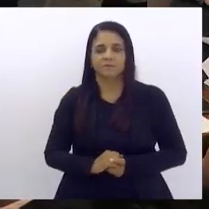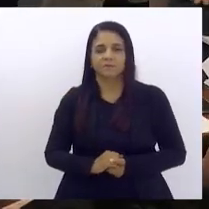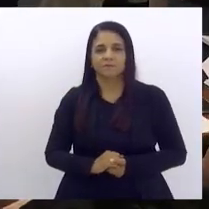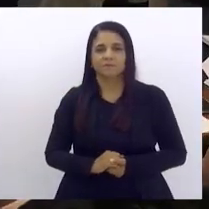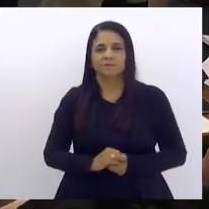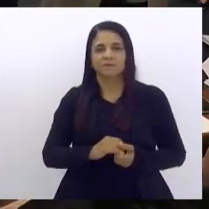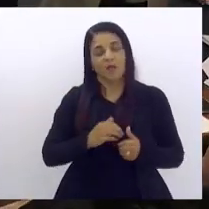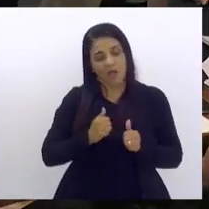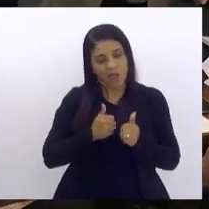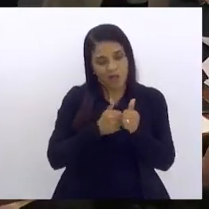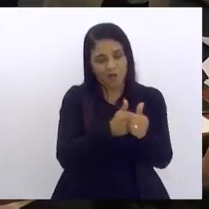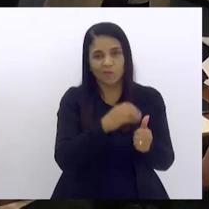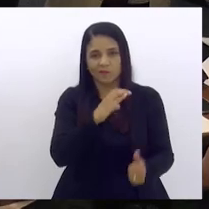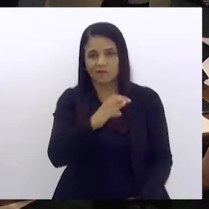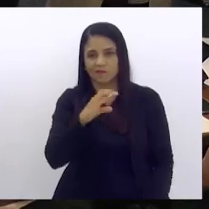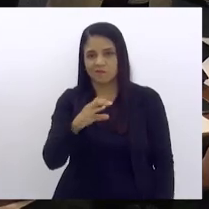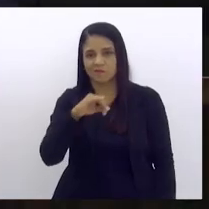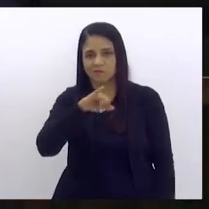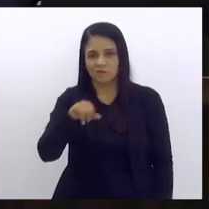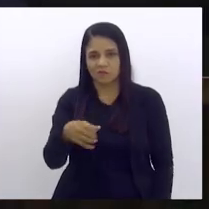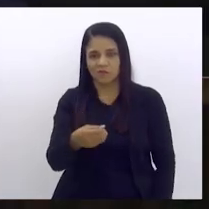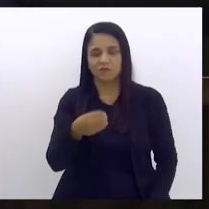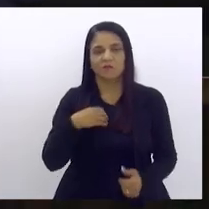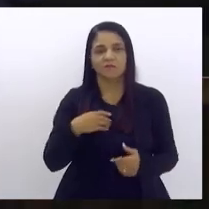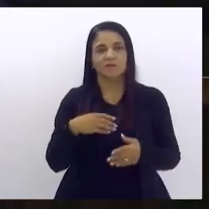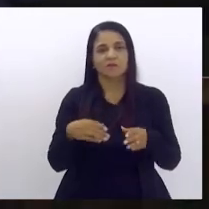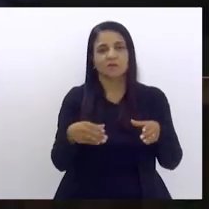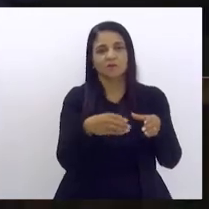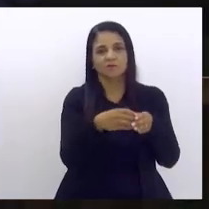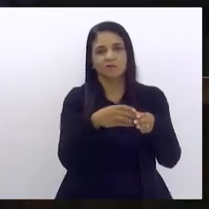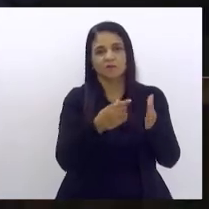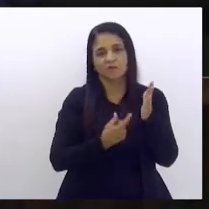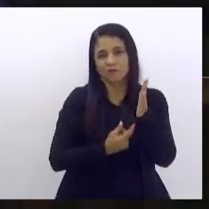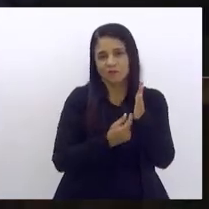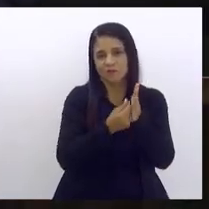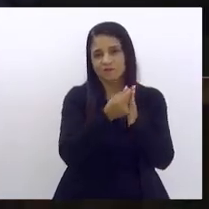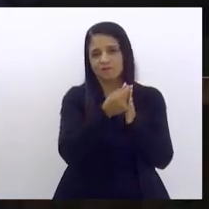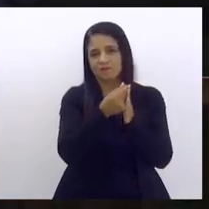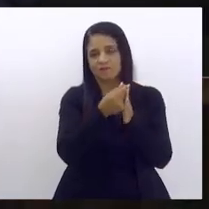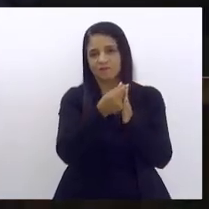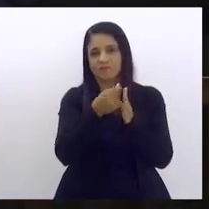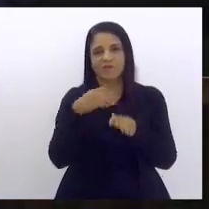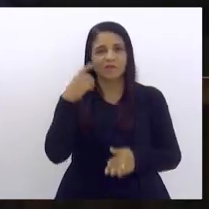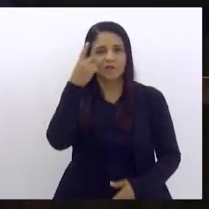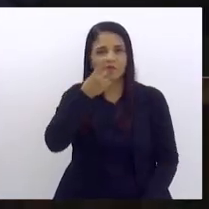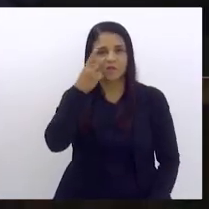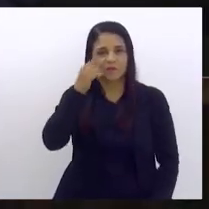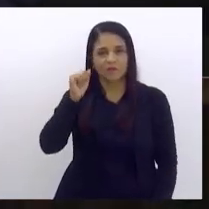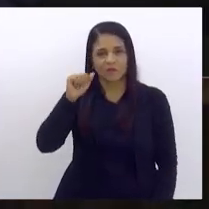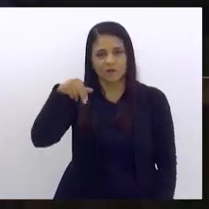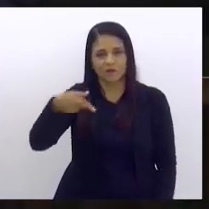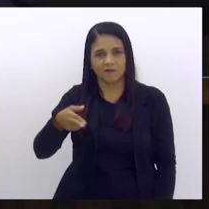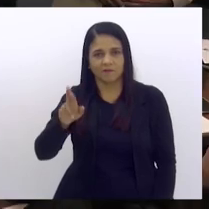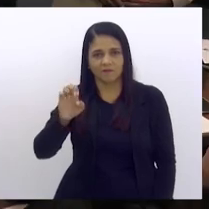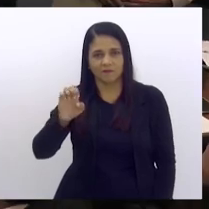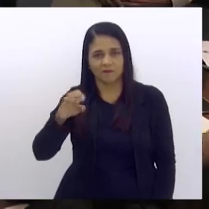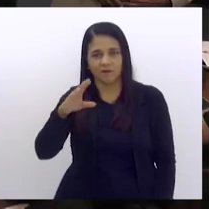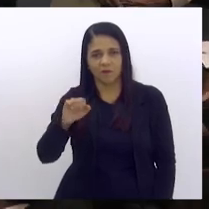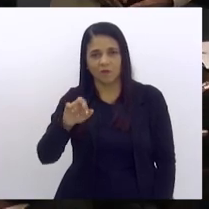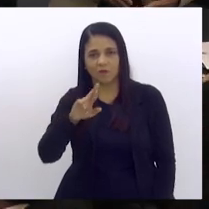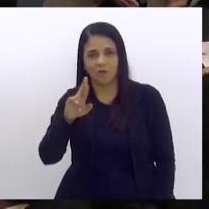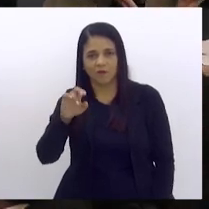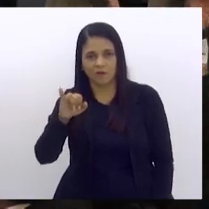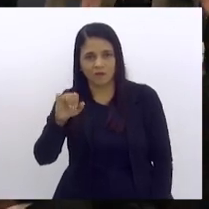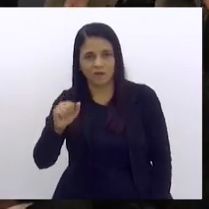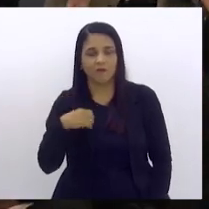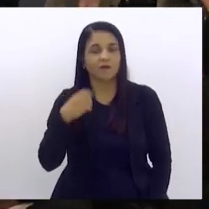Acompanhe a CCJ, presidente. Pela Comissão de Orçamento, deputado André Correia.